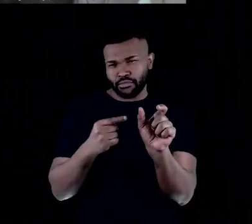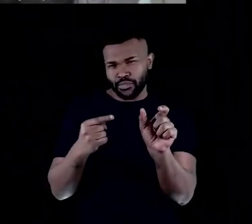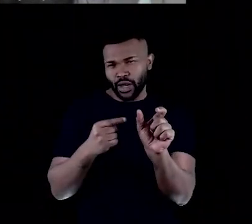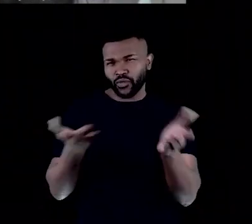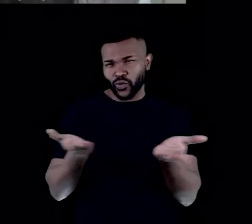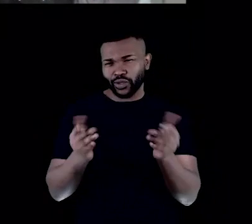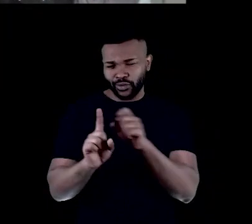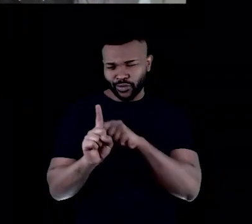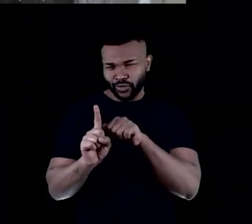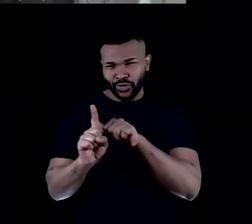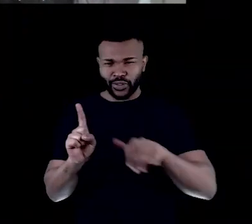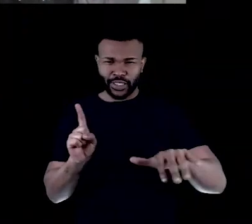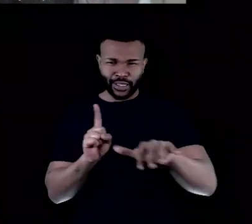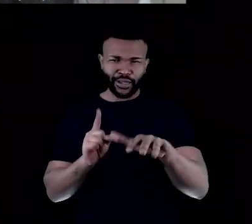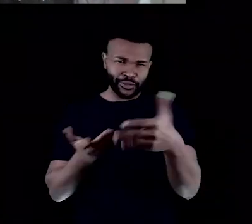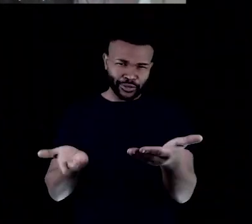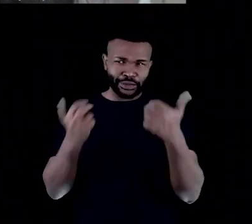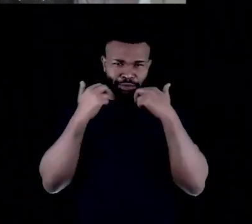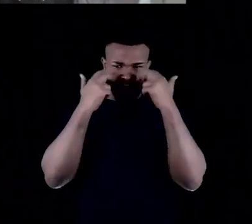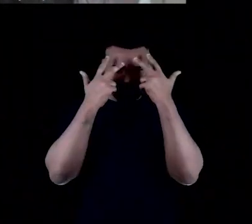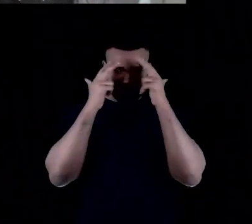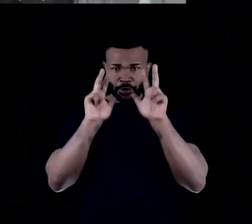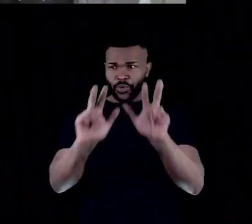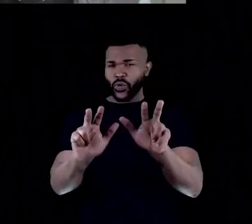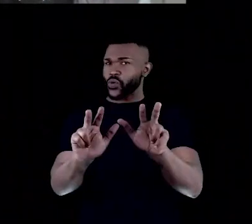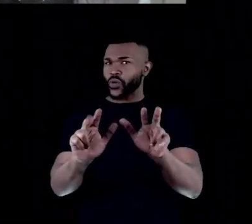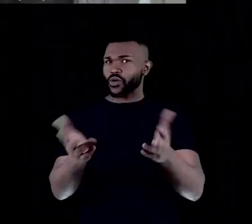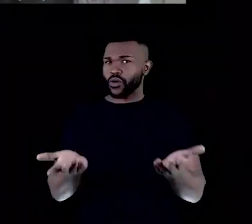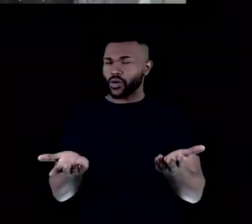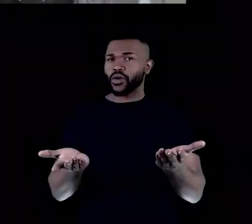da, né, dessa sociedade que nos constrange,